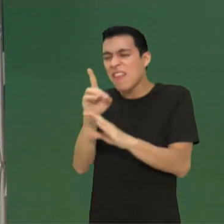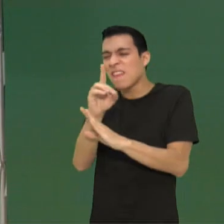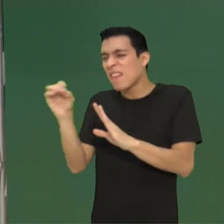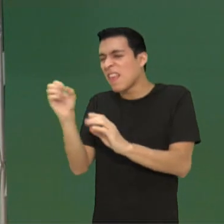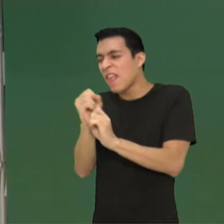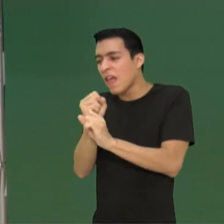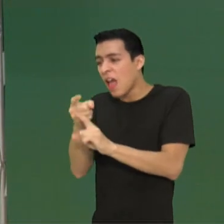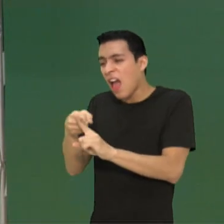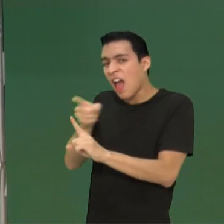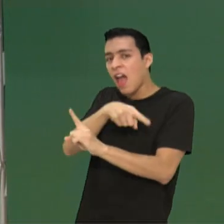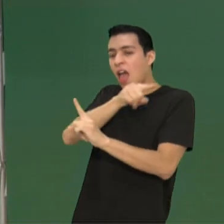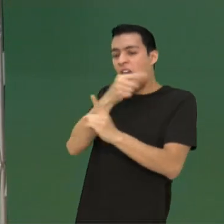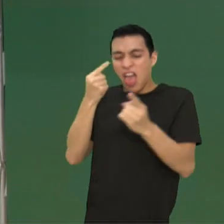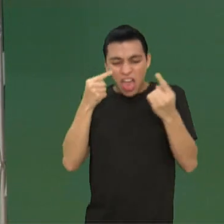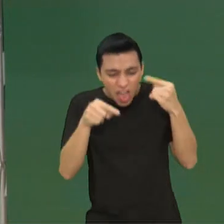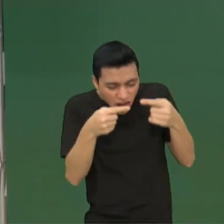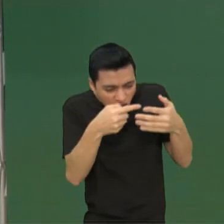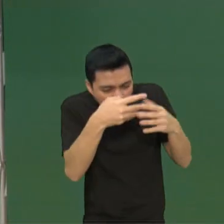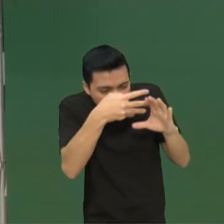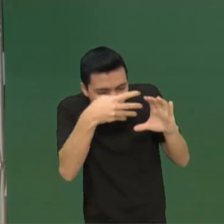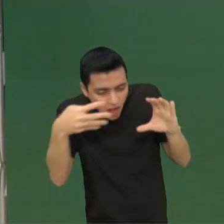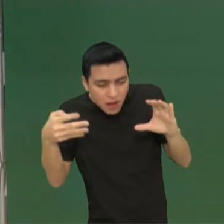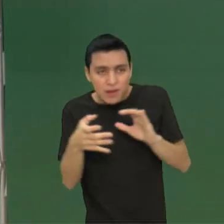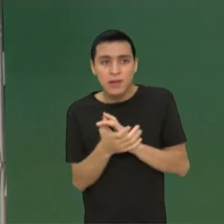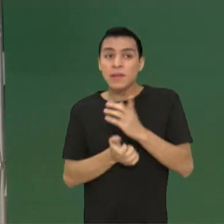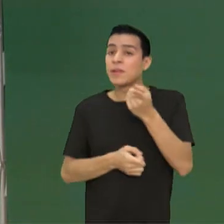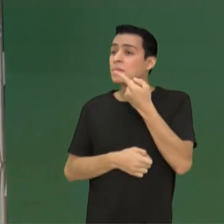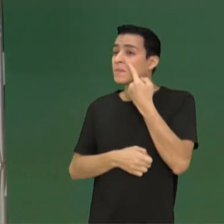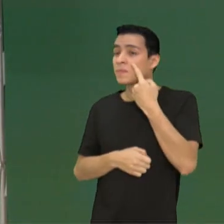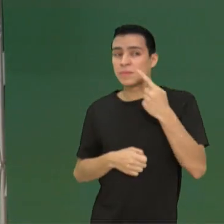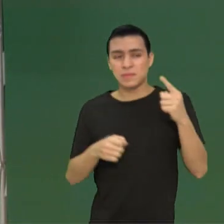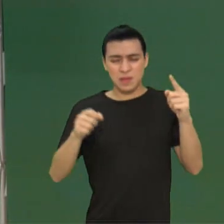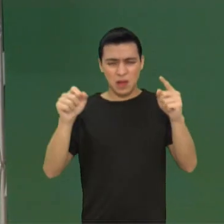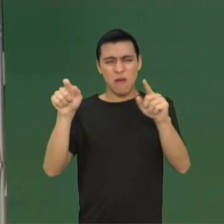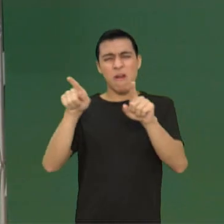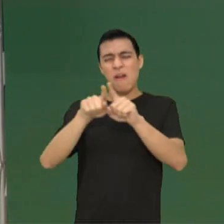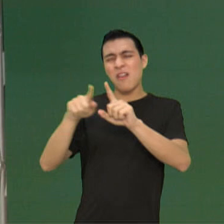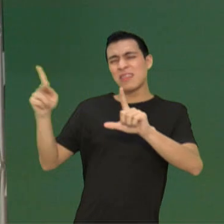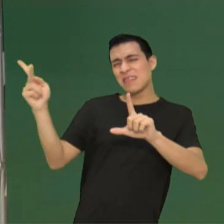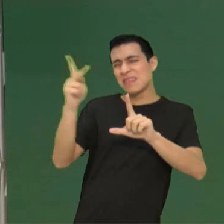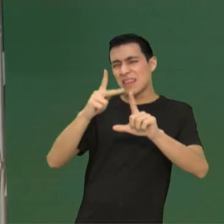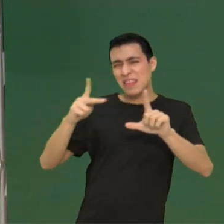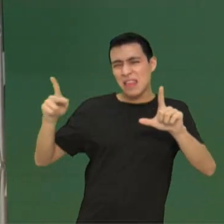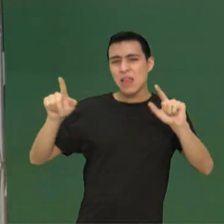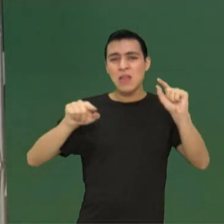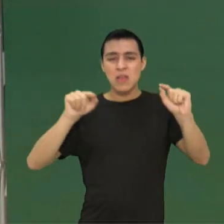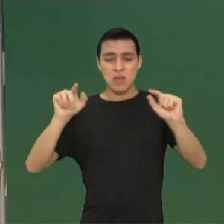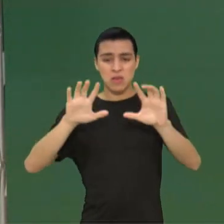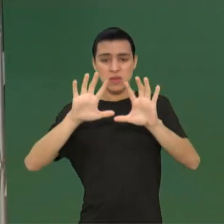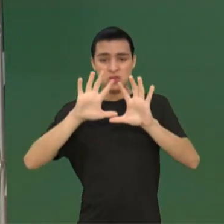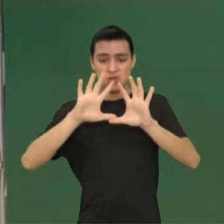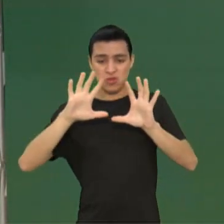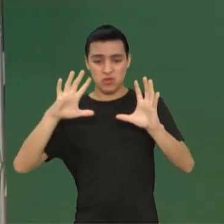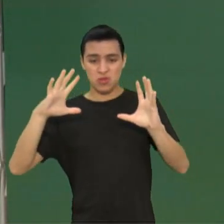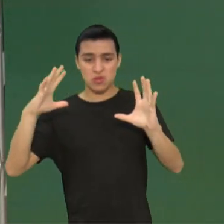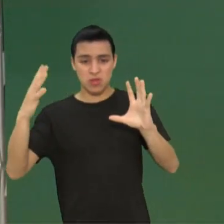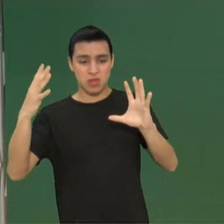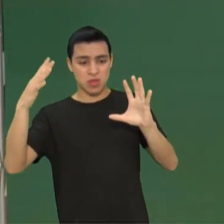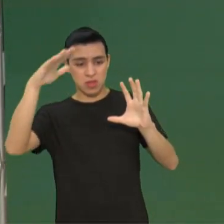anos. Aqui uma célula tridimensional, só que é um desenho representando como seria uma